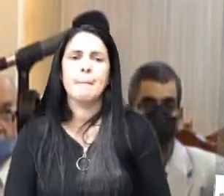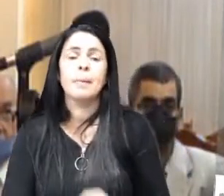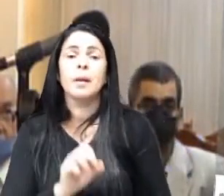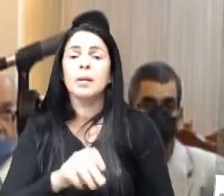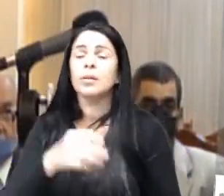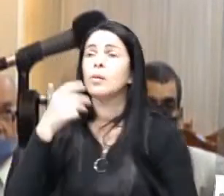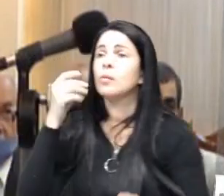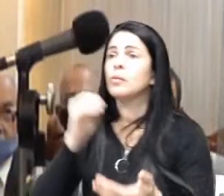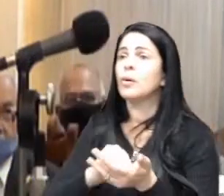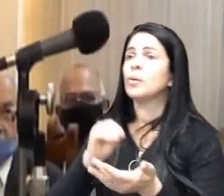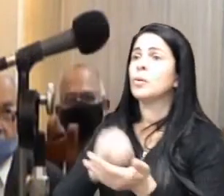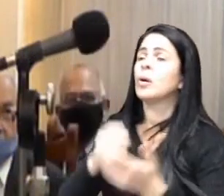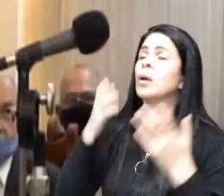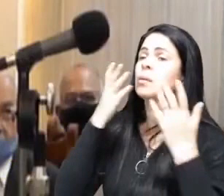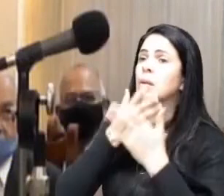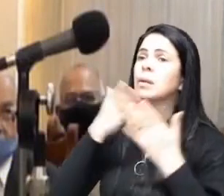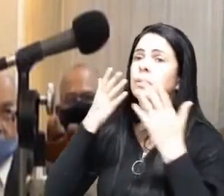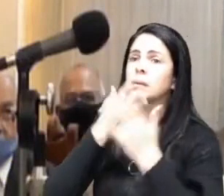música lá, esse cara.